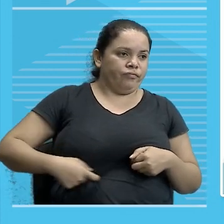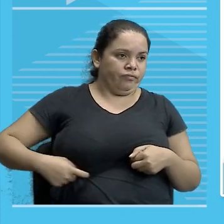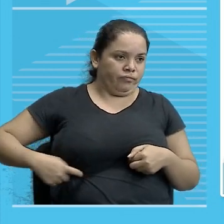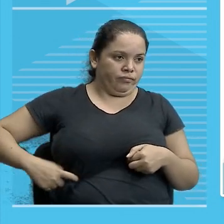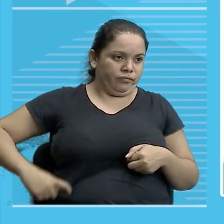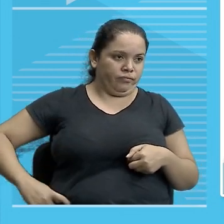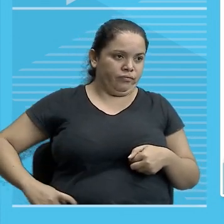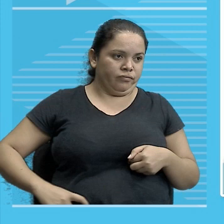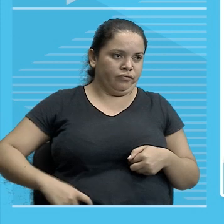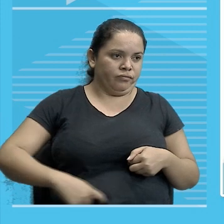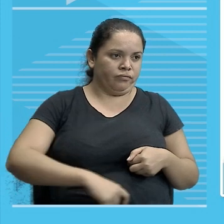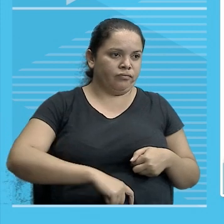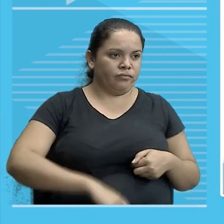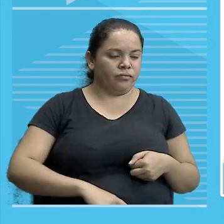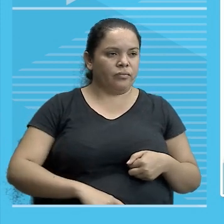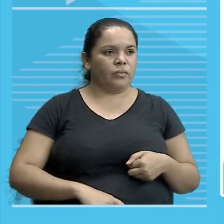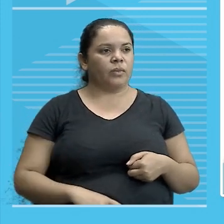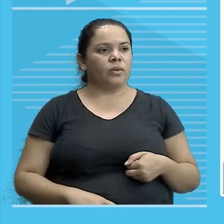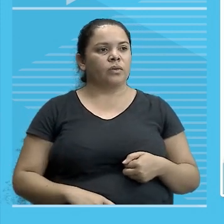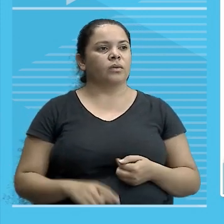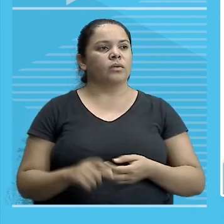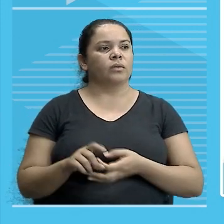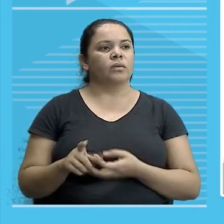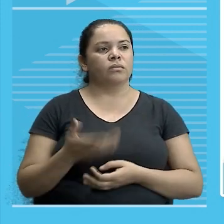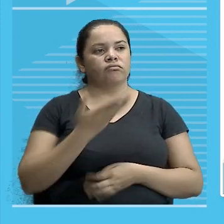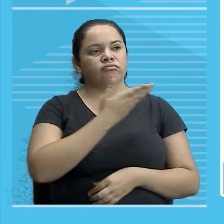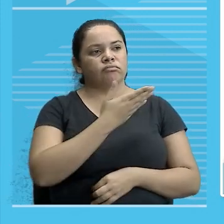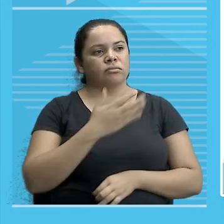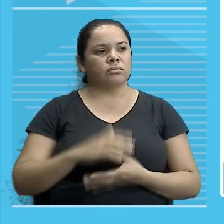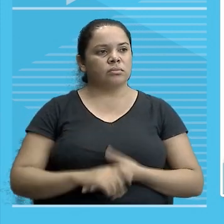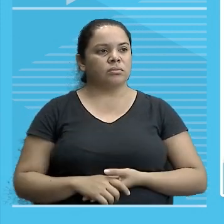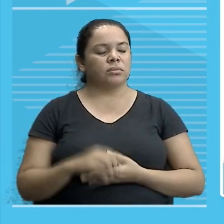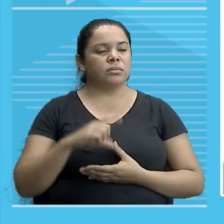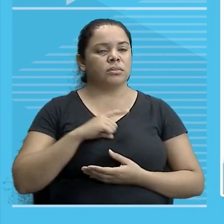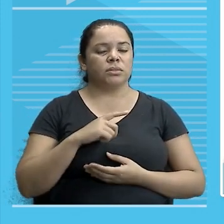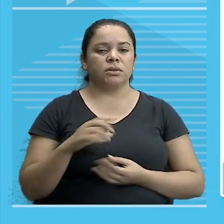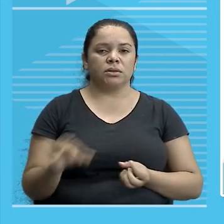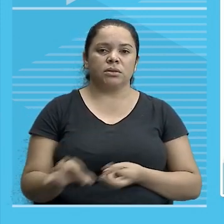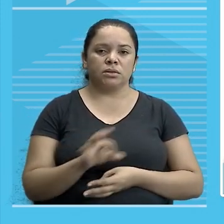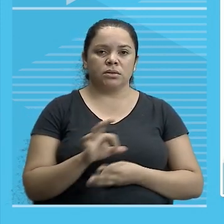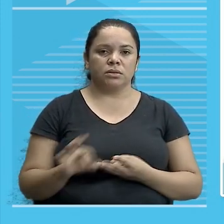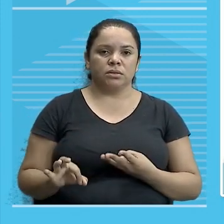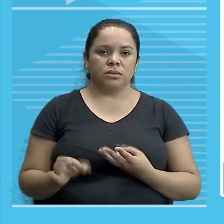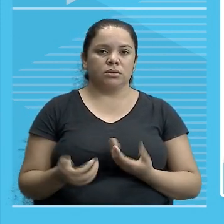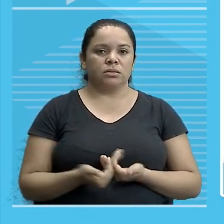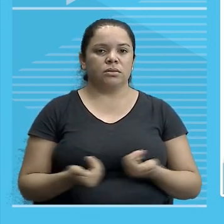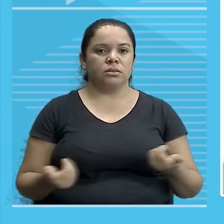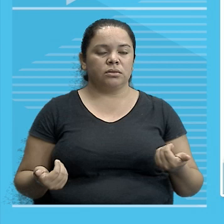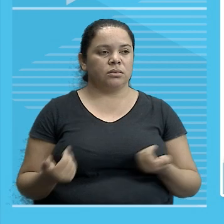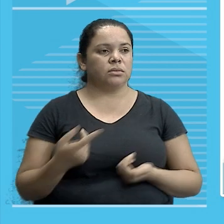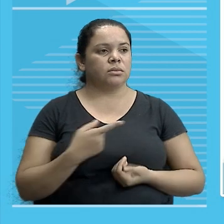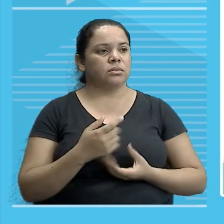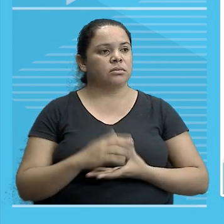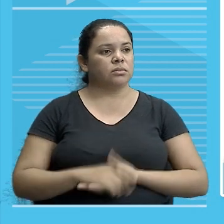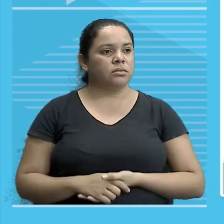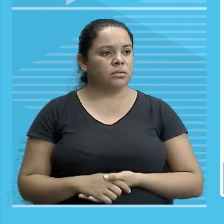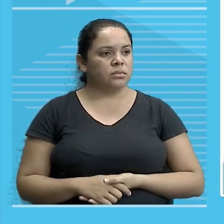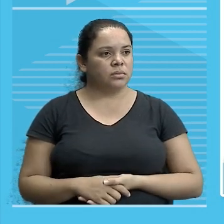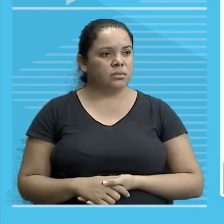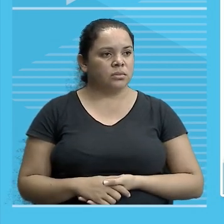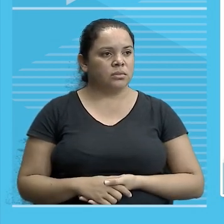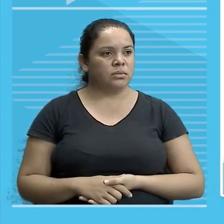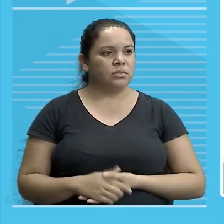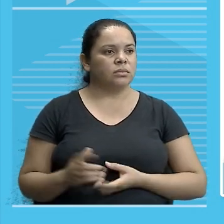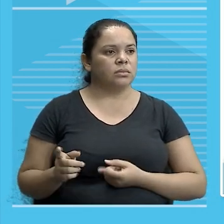ó. Três partes. Eu vou chamar isso aqui de um, vou chamar isso aqui de dois, vou chamar isso aqui de três. Então você tem